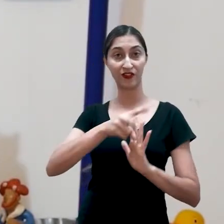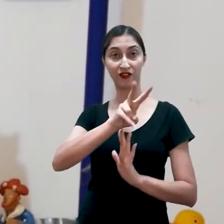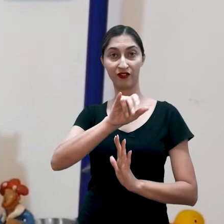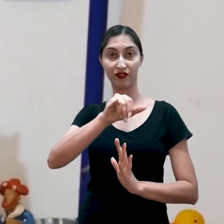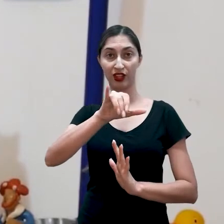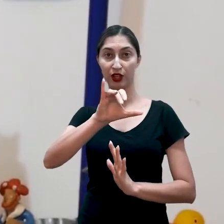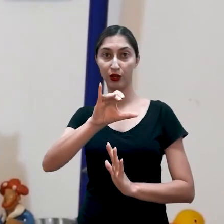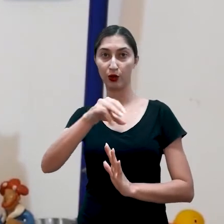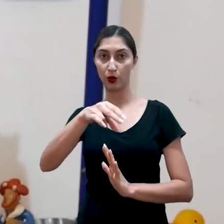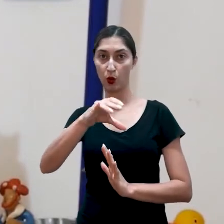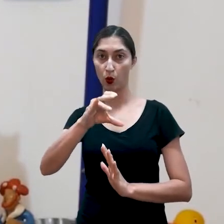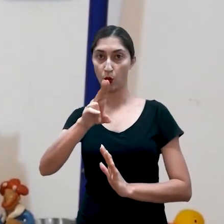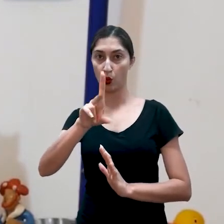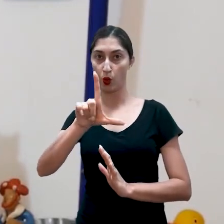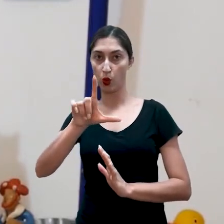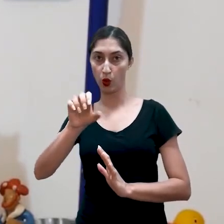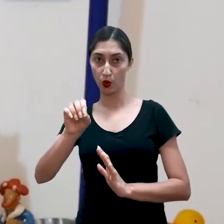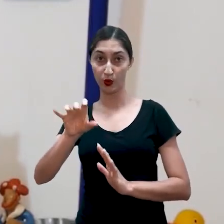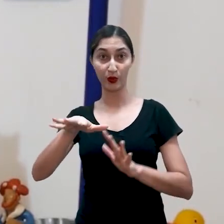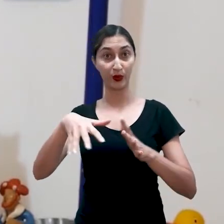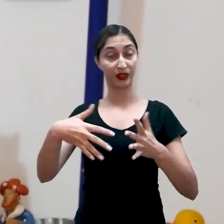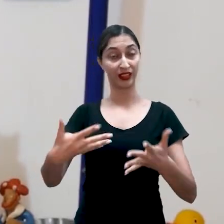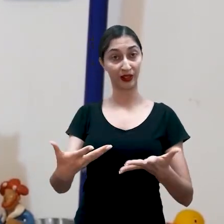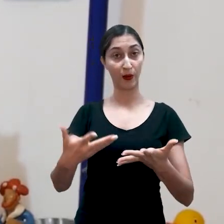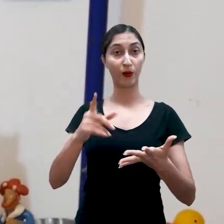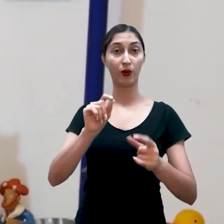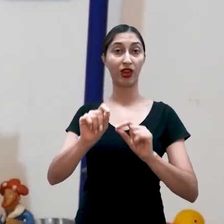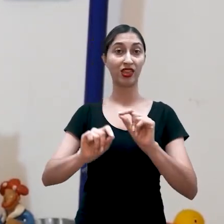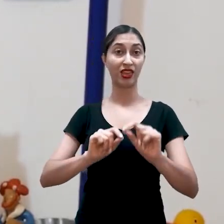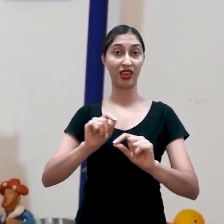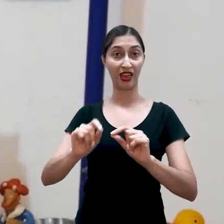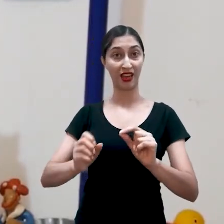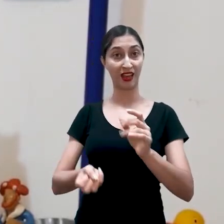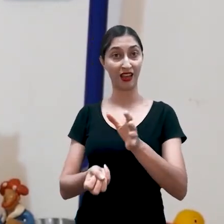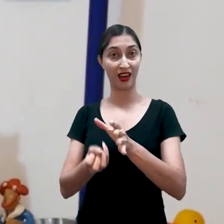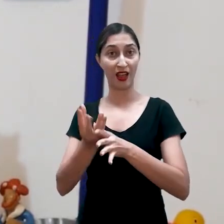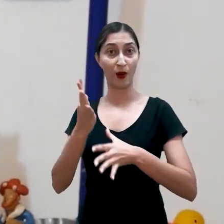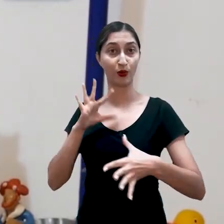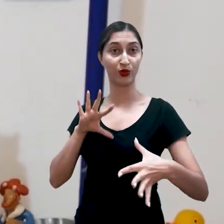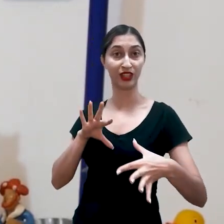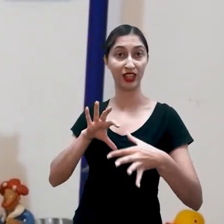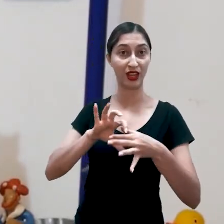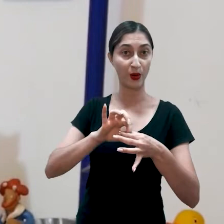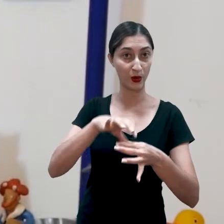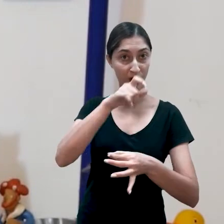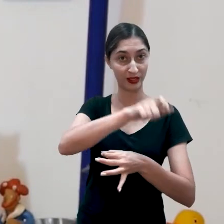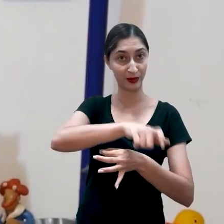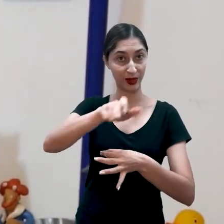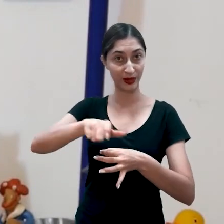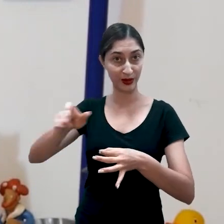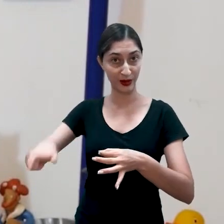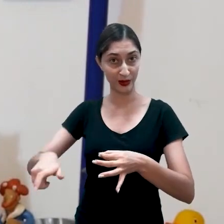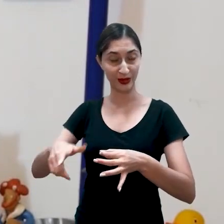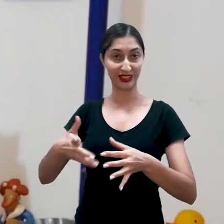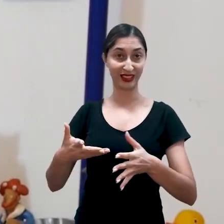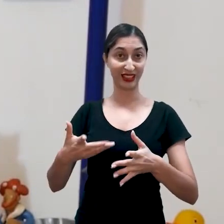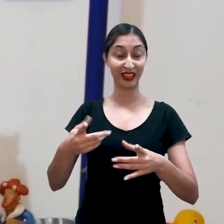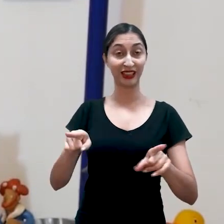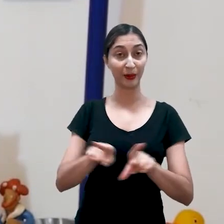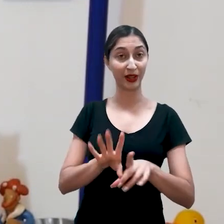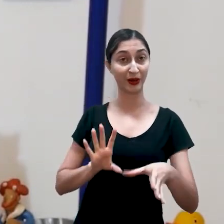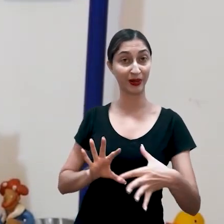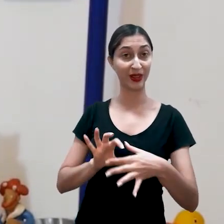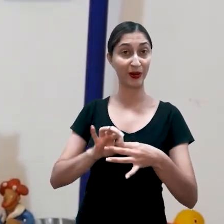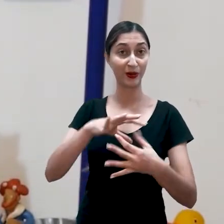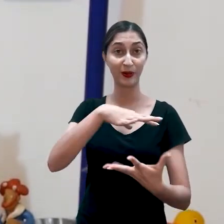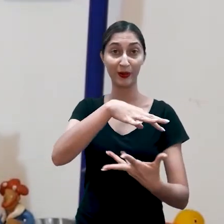criar vínculo com as coisas e com as pessoas e com o mundo,